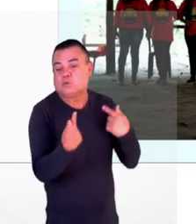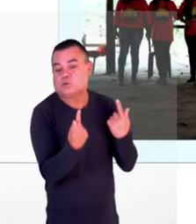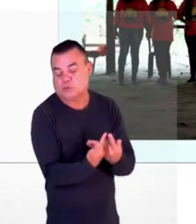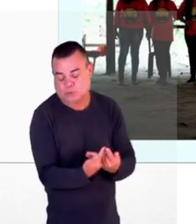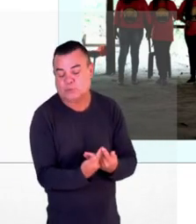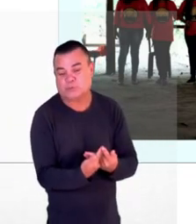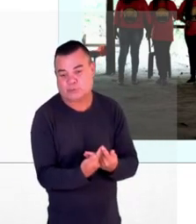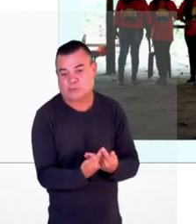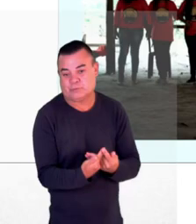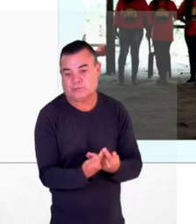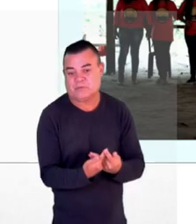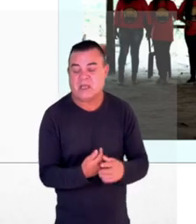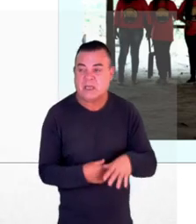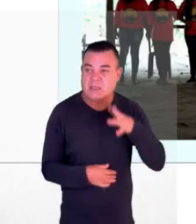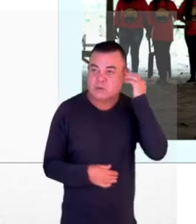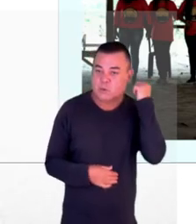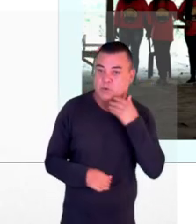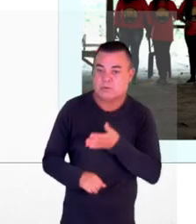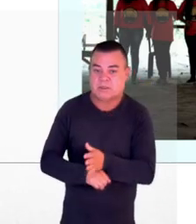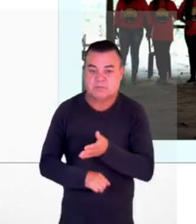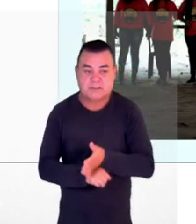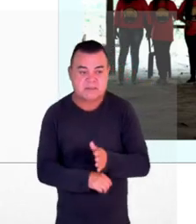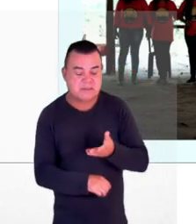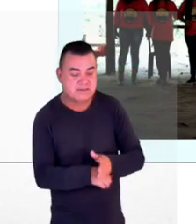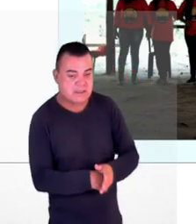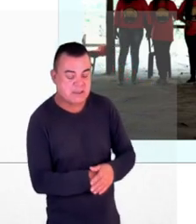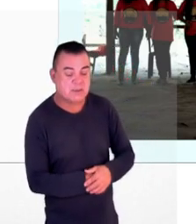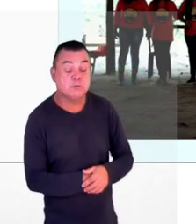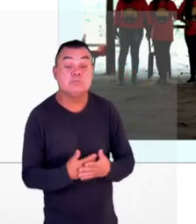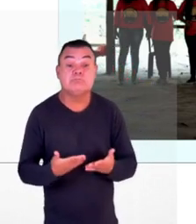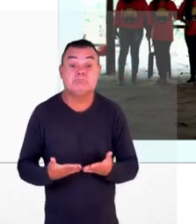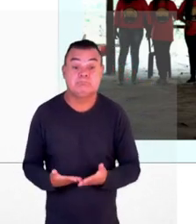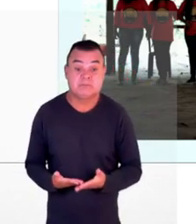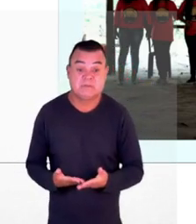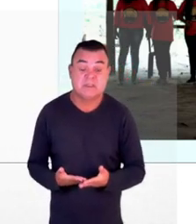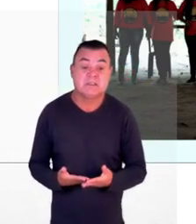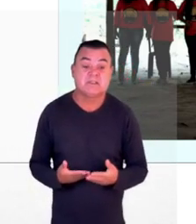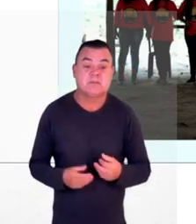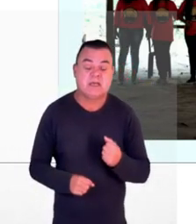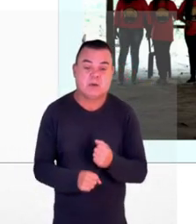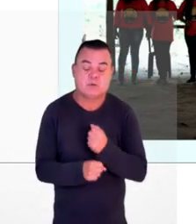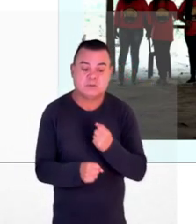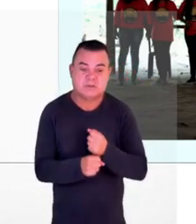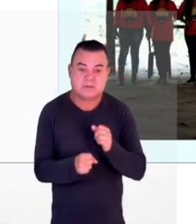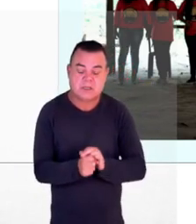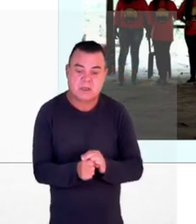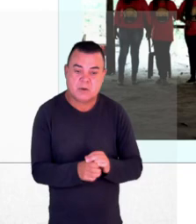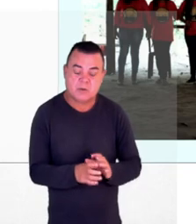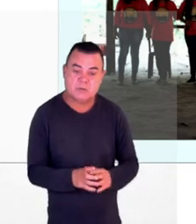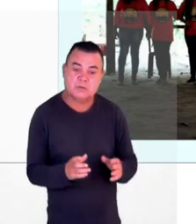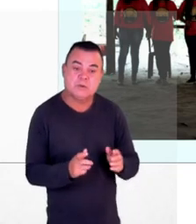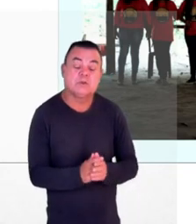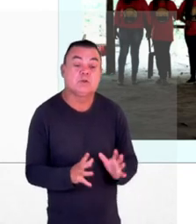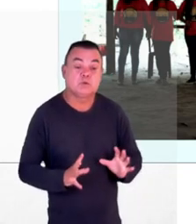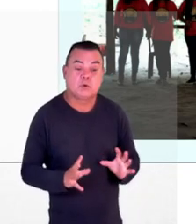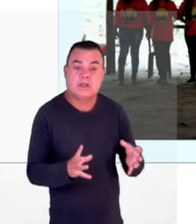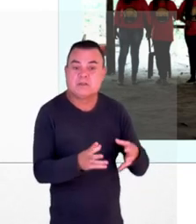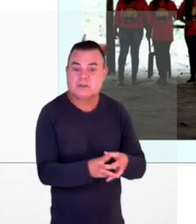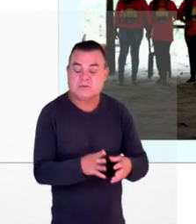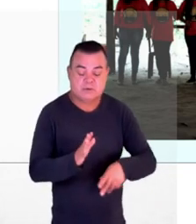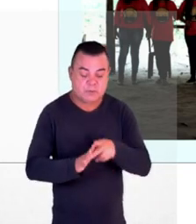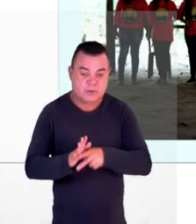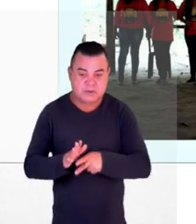premissas né Escuta e participação ativa dos grupos diretamente envolvidos a construção coletiva do projeto Então a partir das escutas a gente vai